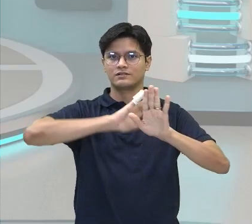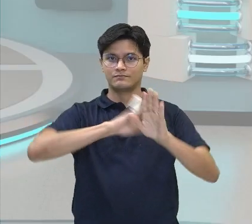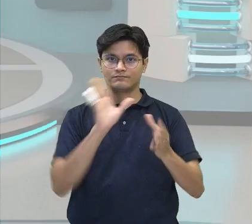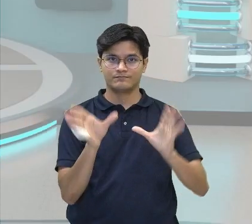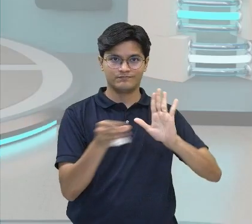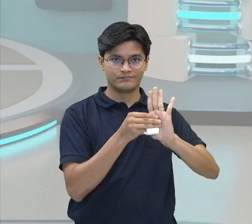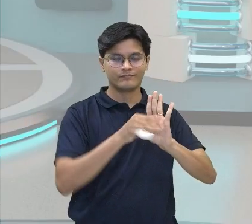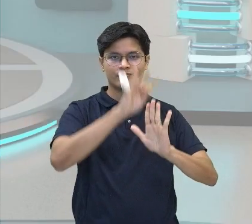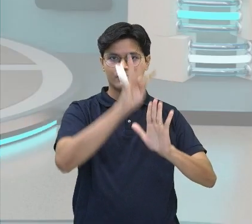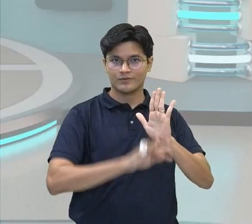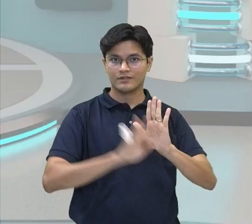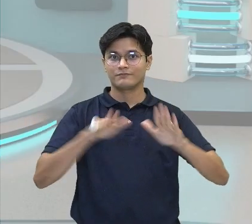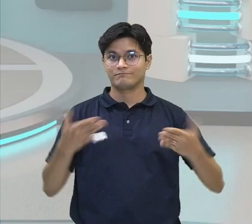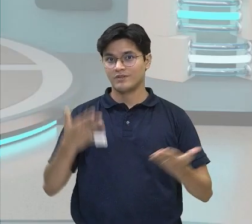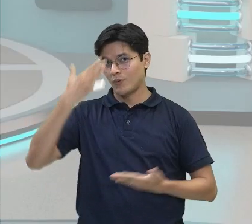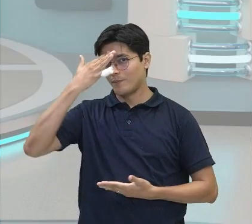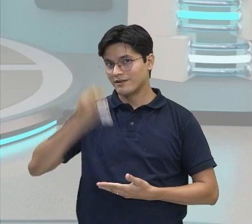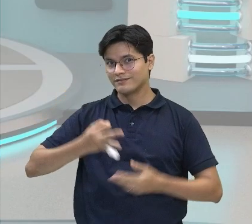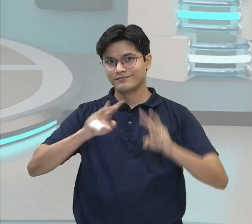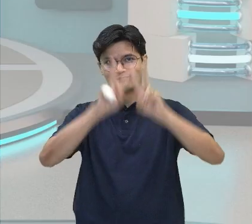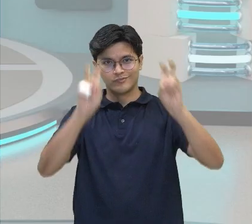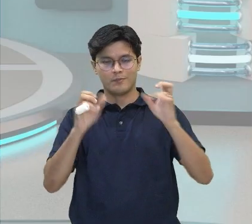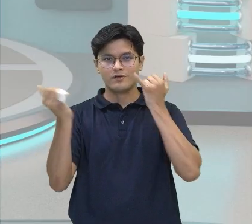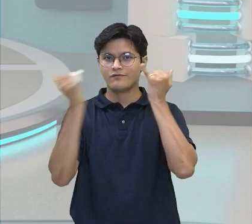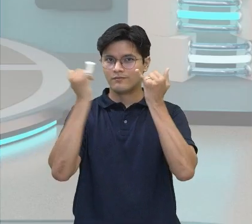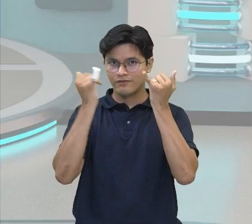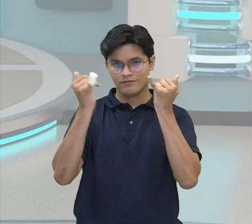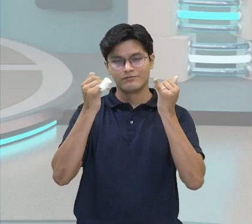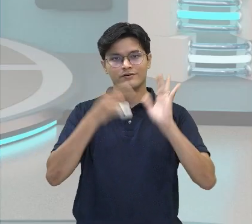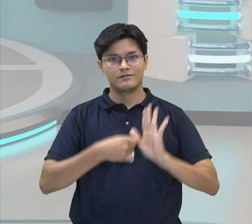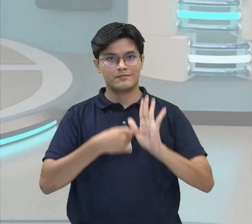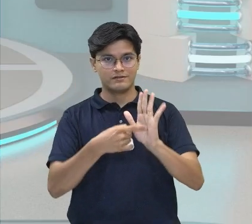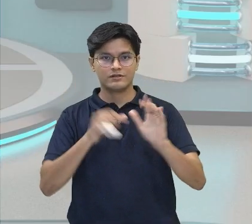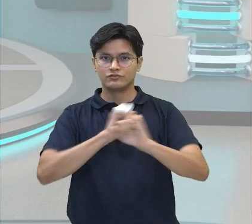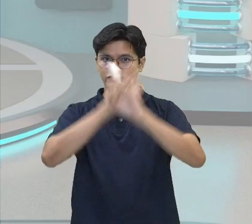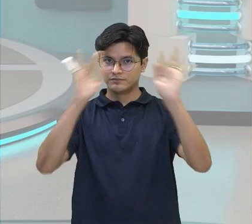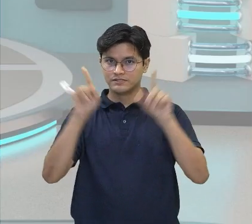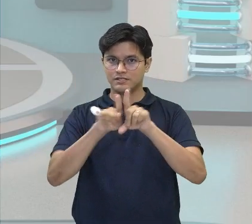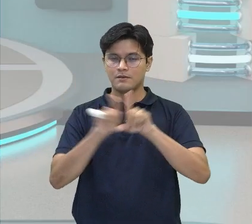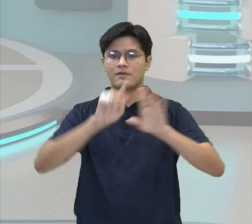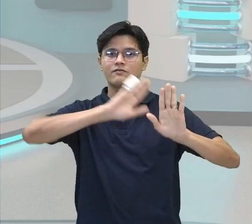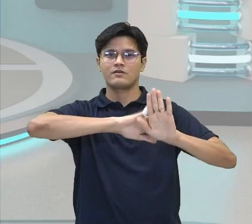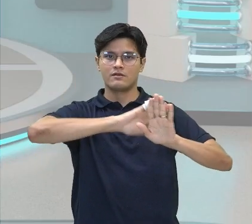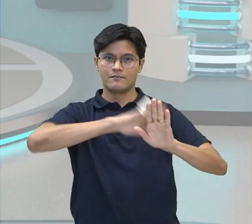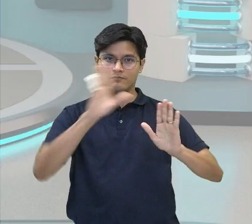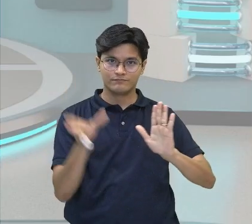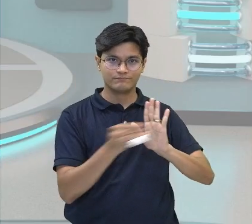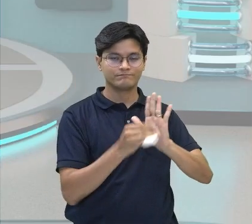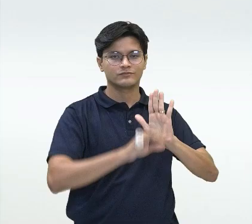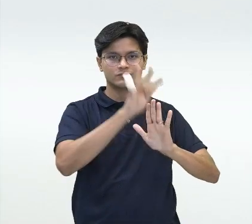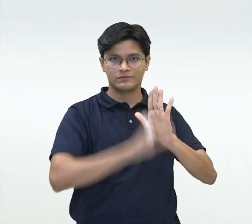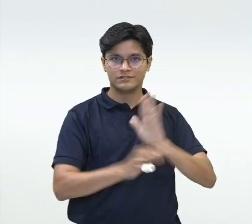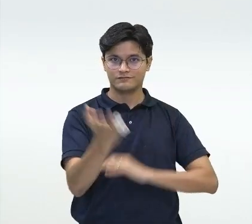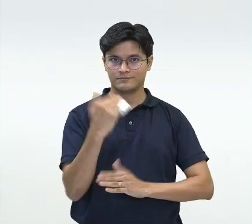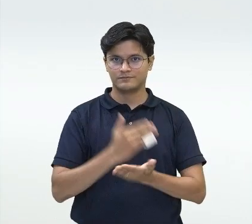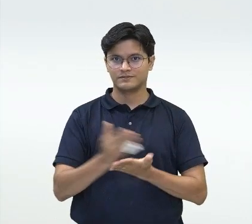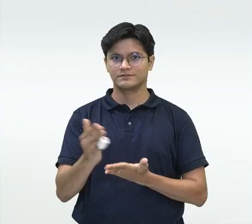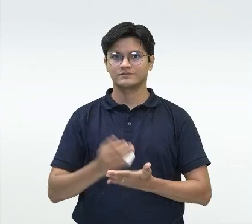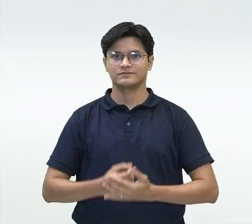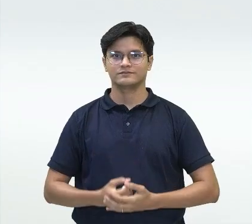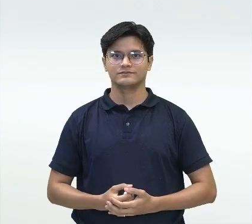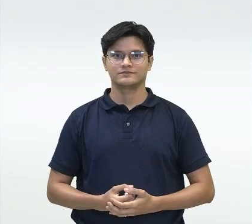E a gente vai compreender então um pouquinho sobre essas informações explícitas e implícitas no texto. Vamos à nossa aula.